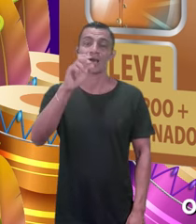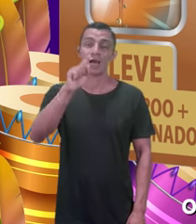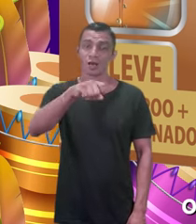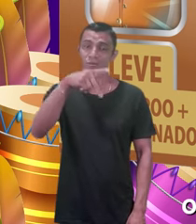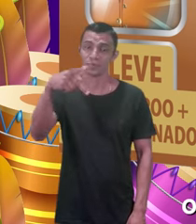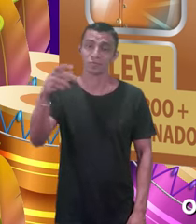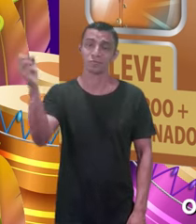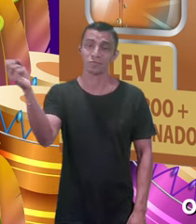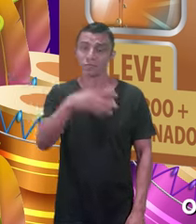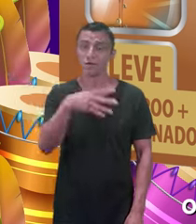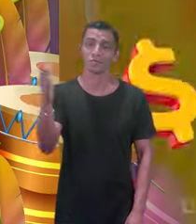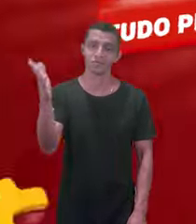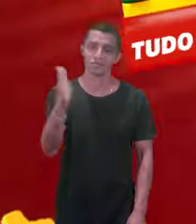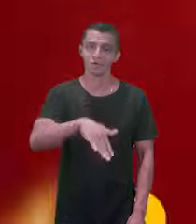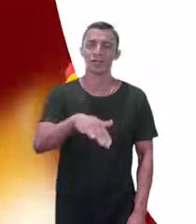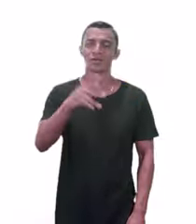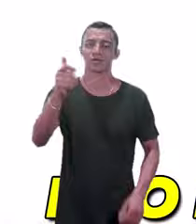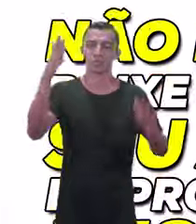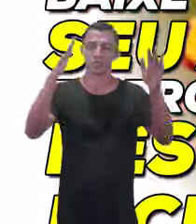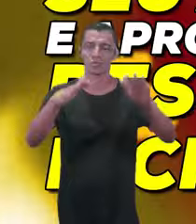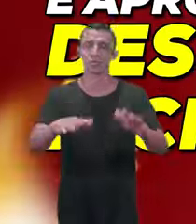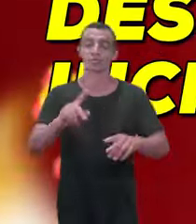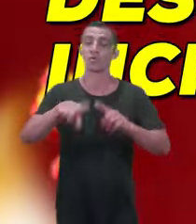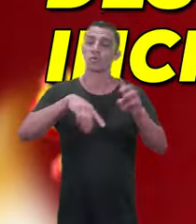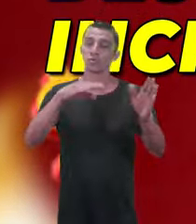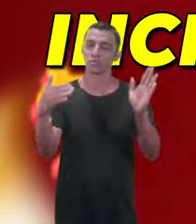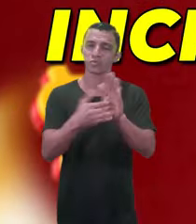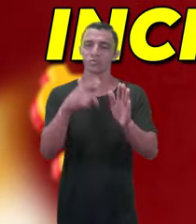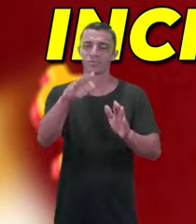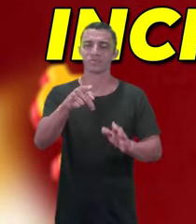R$ 14,98 no app. Baixe ou atualize seu aplicativo e aproveite ofertas e